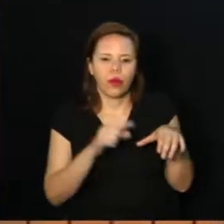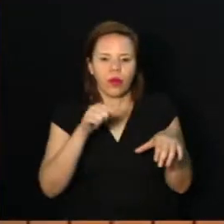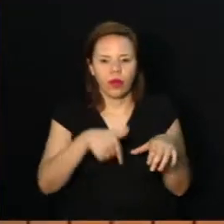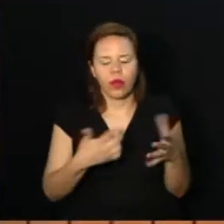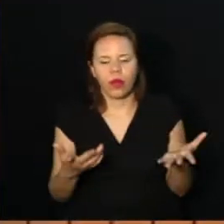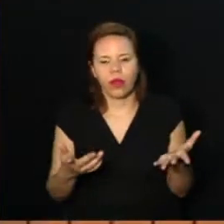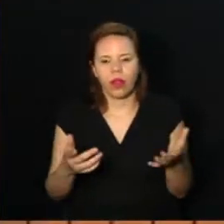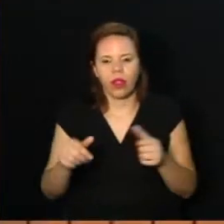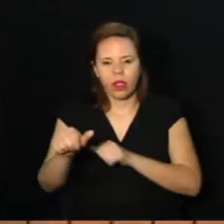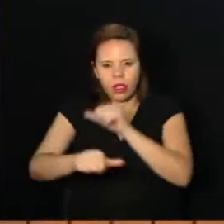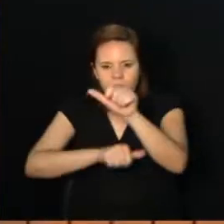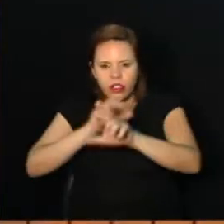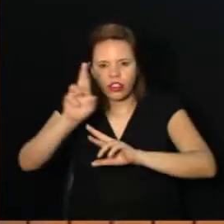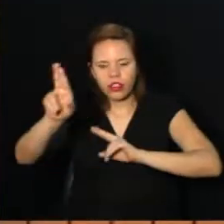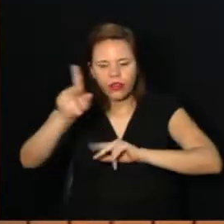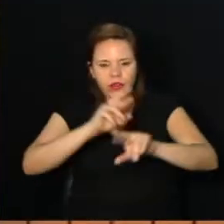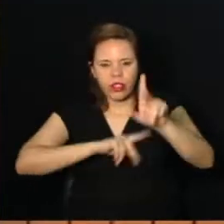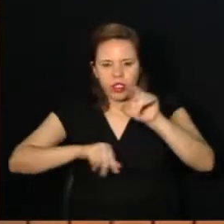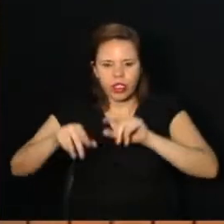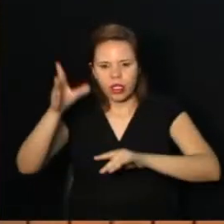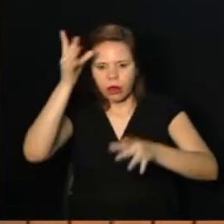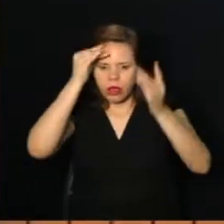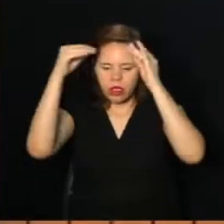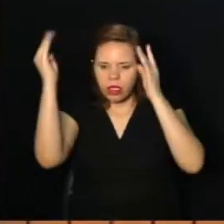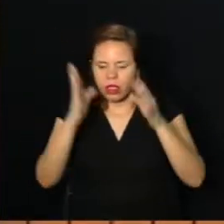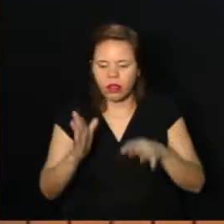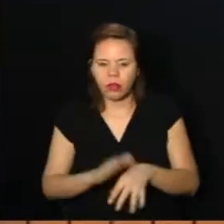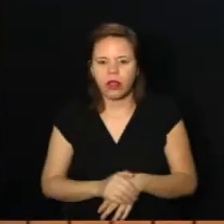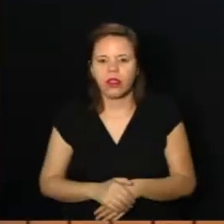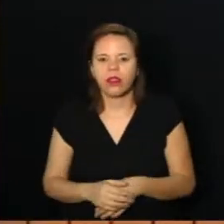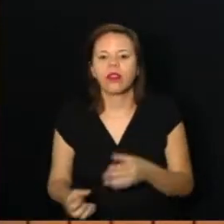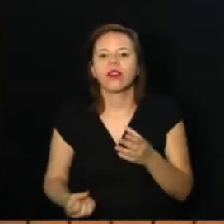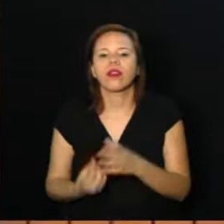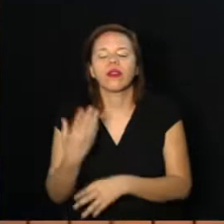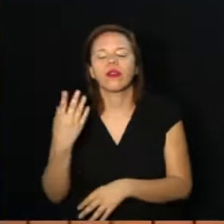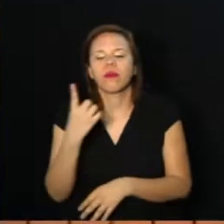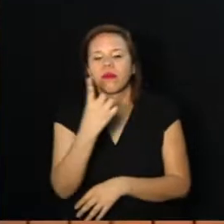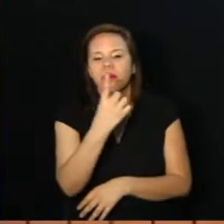da aprendizagem do Brasil, criado em